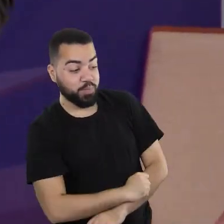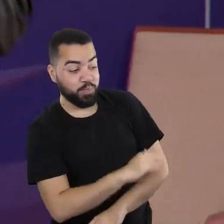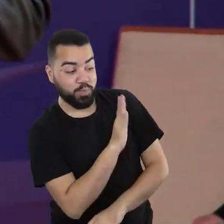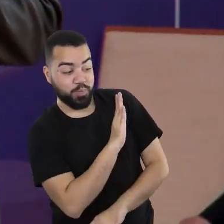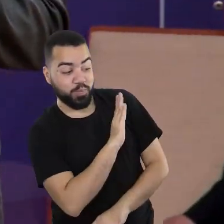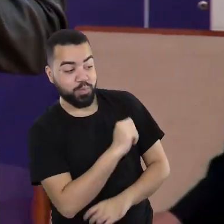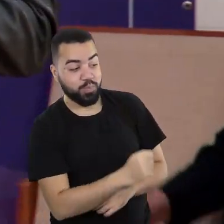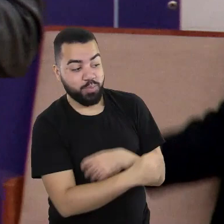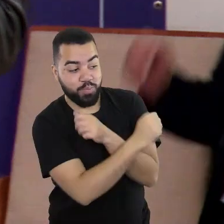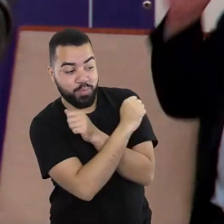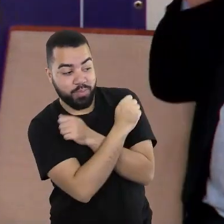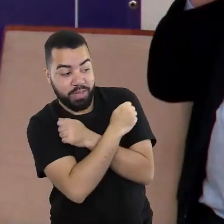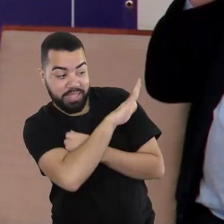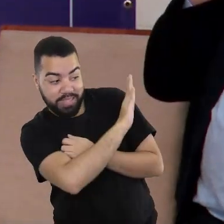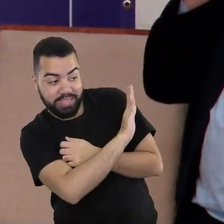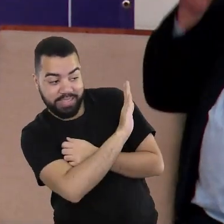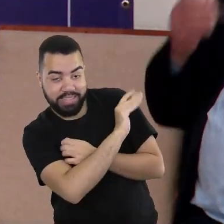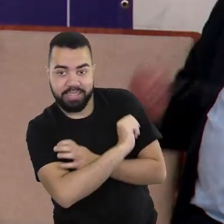Nós nos abraçamos mais.